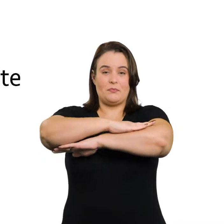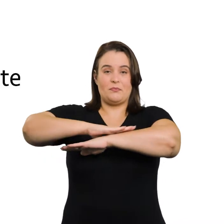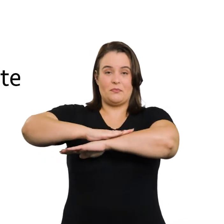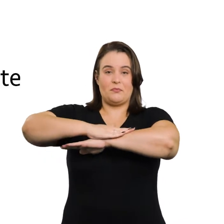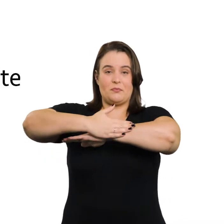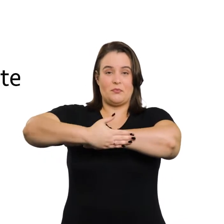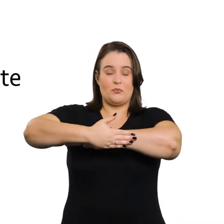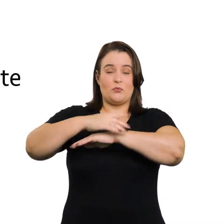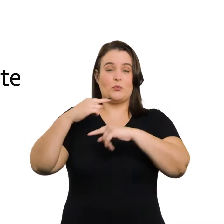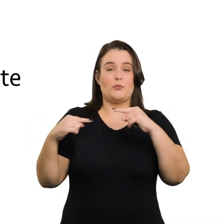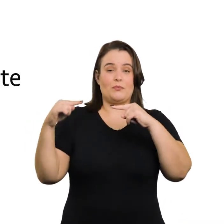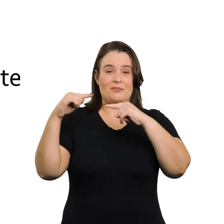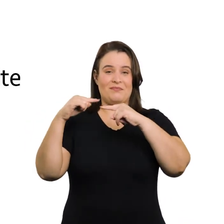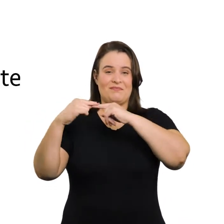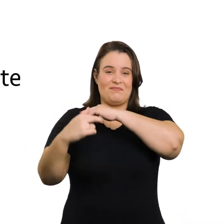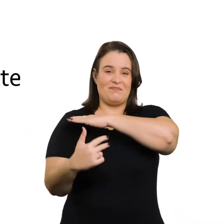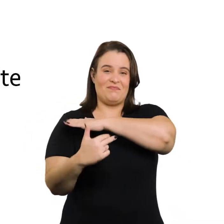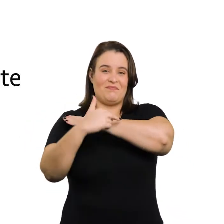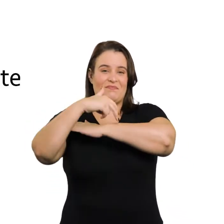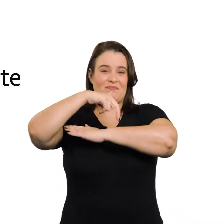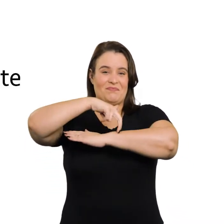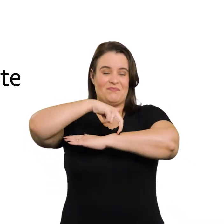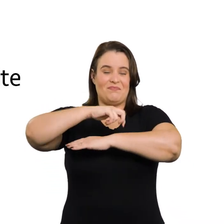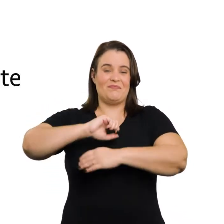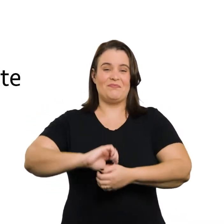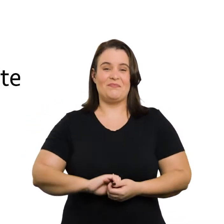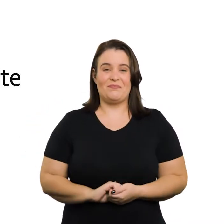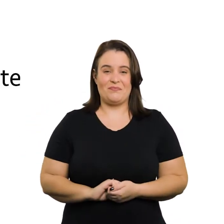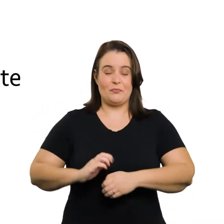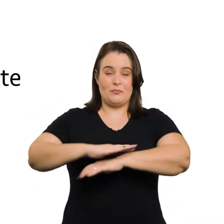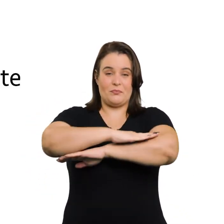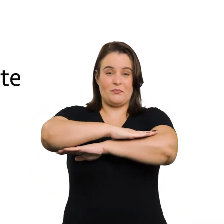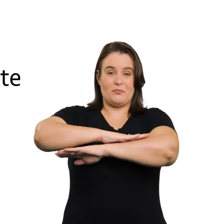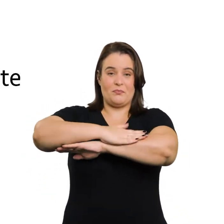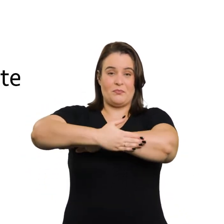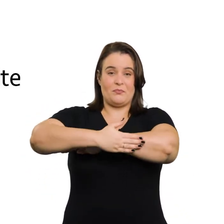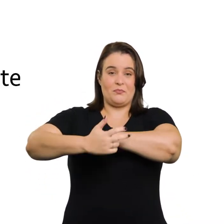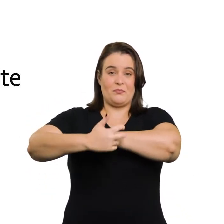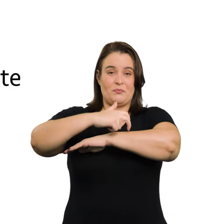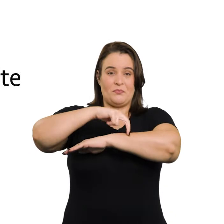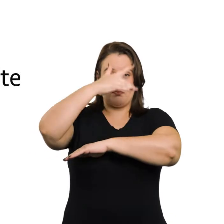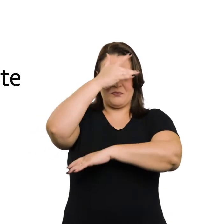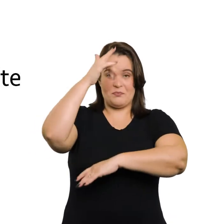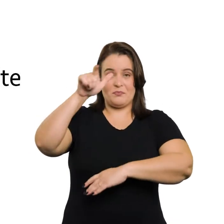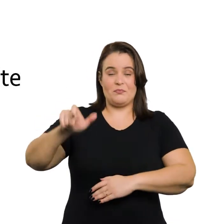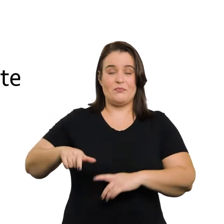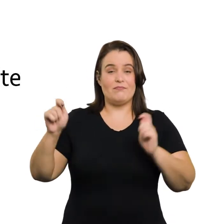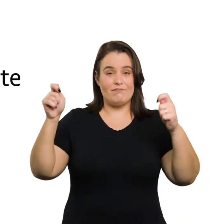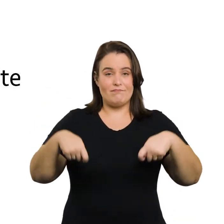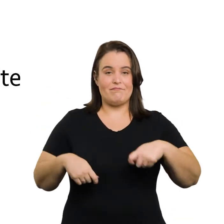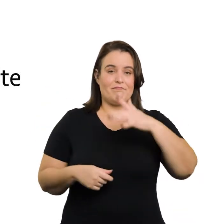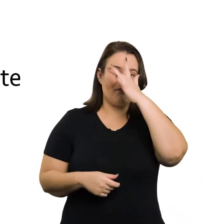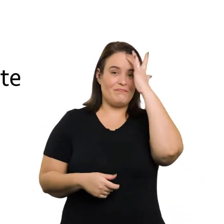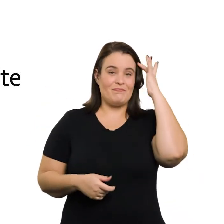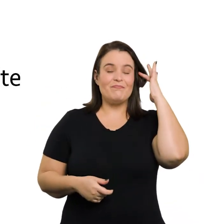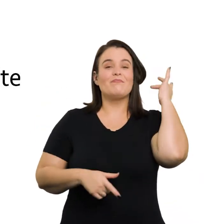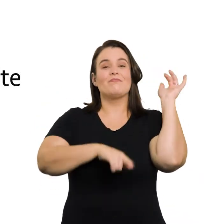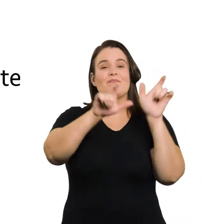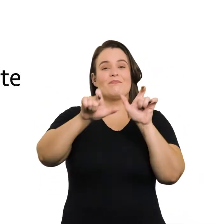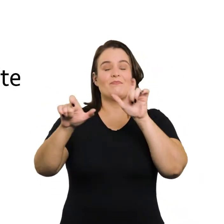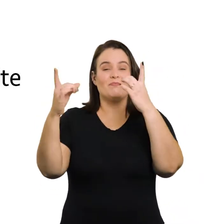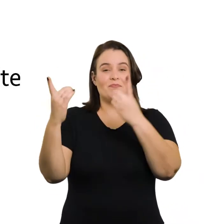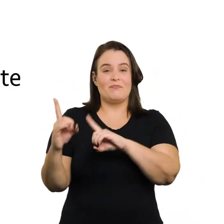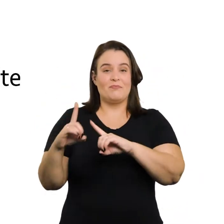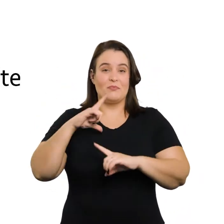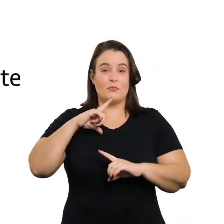Rebaixamento de calçada com fins de travessia. O rebaixamento de calçada para pedestres é um recurso que permite que as